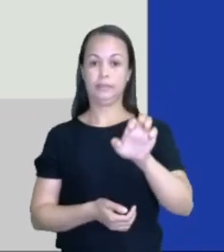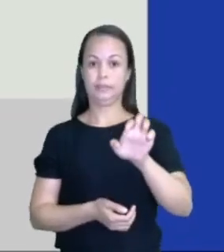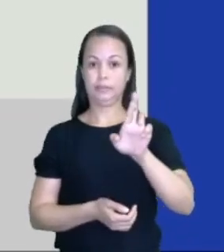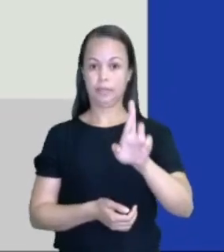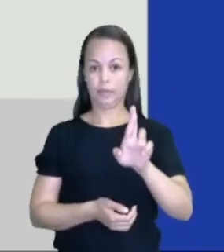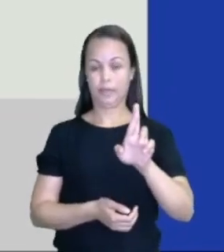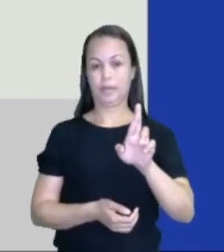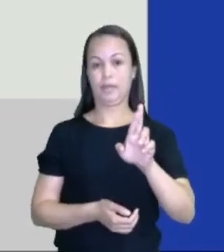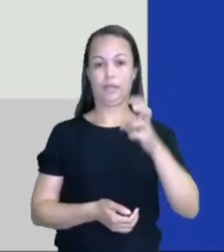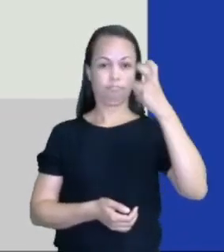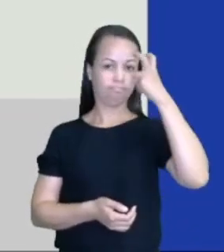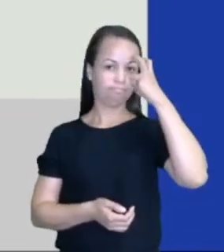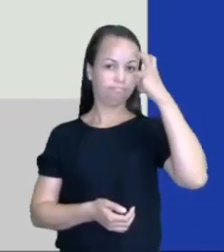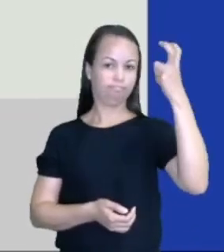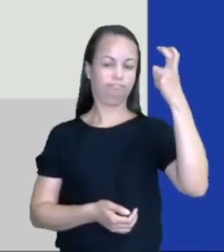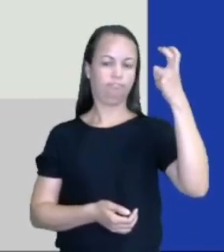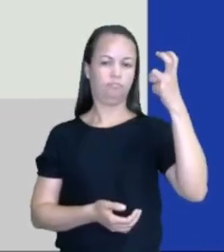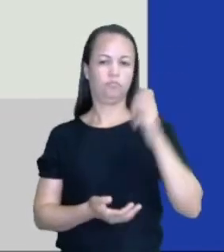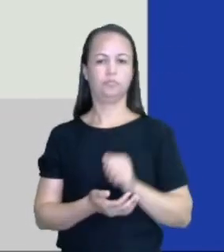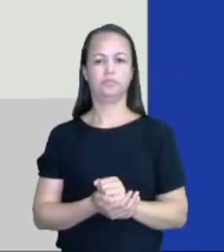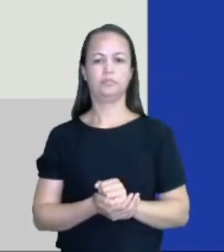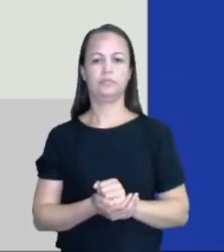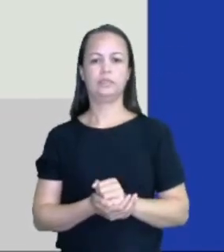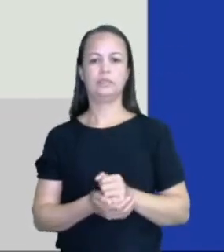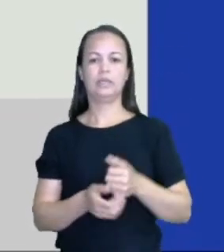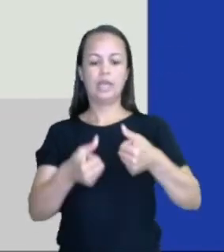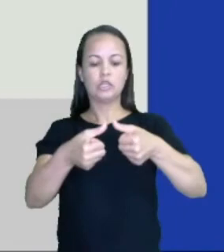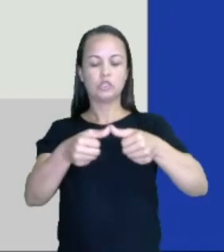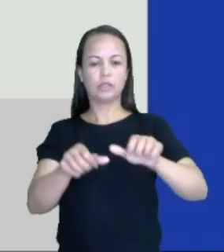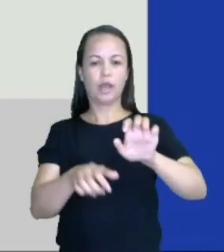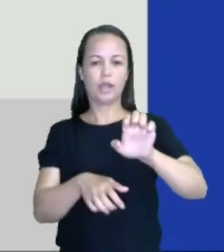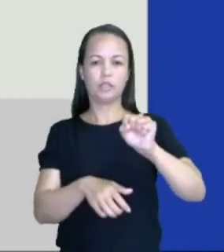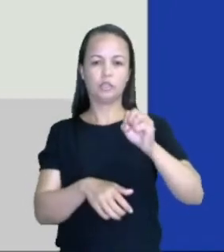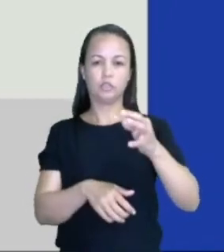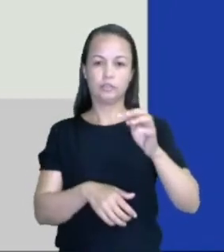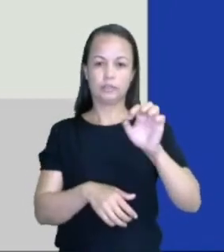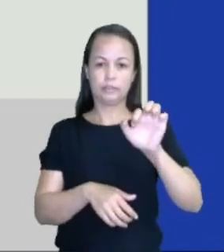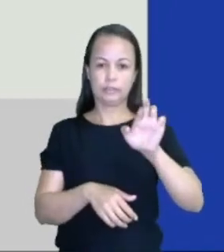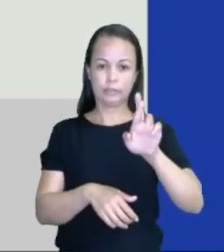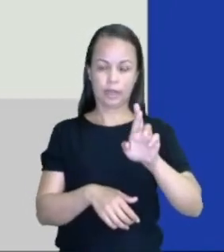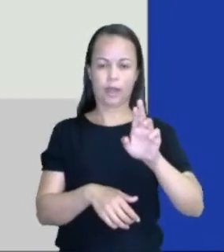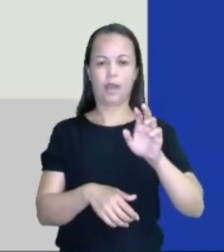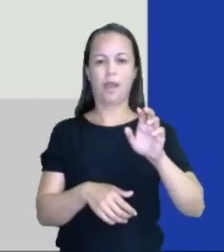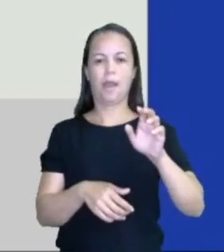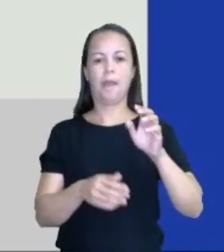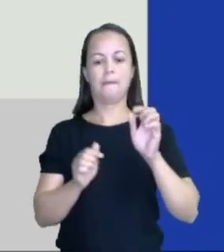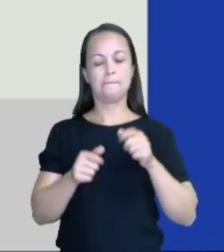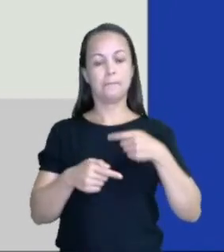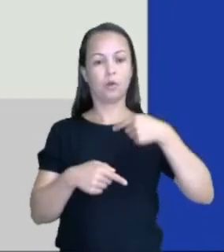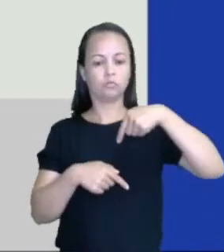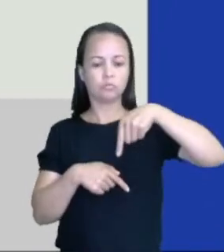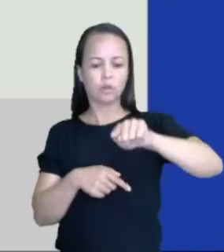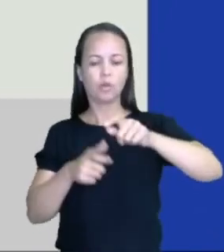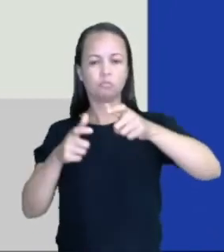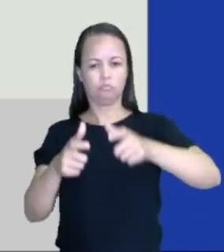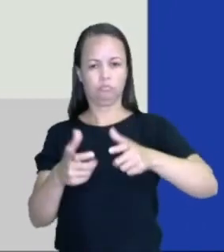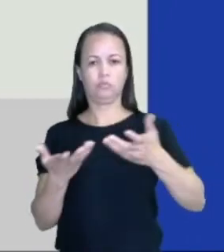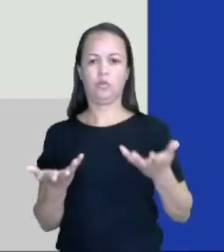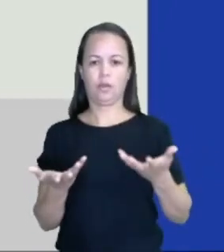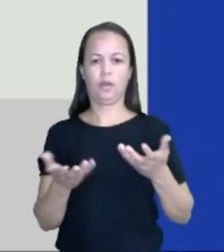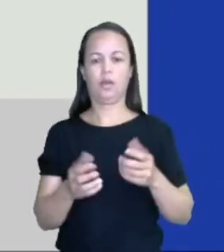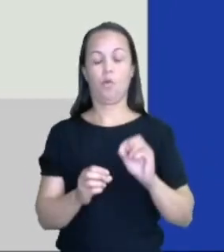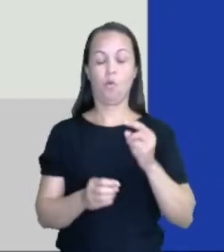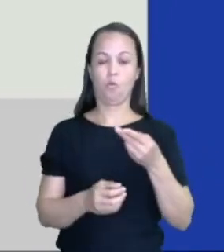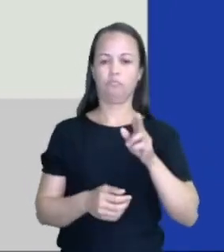ser inteligente. Estar listo é estar pronto para ir a algum lugar ou